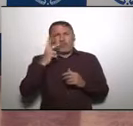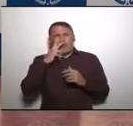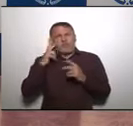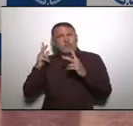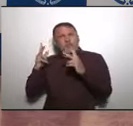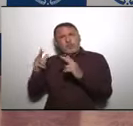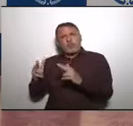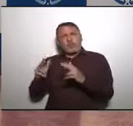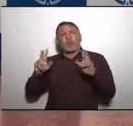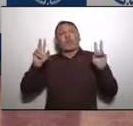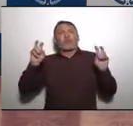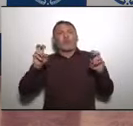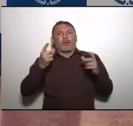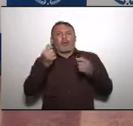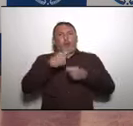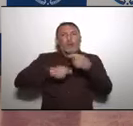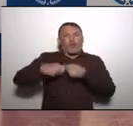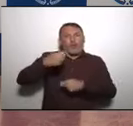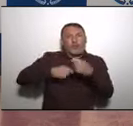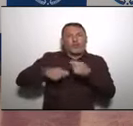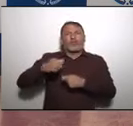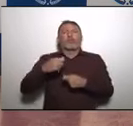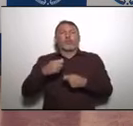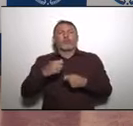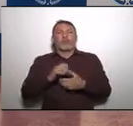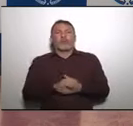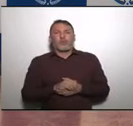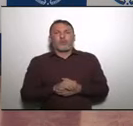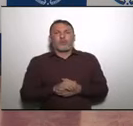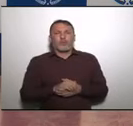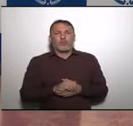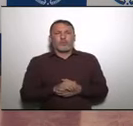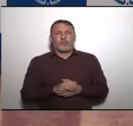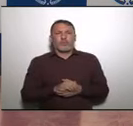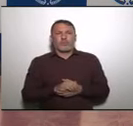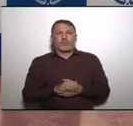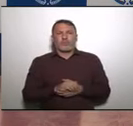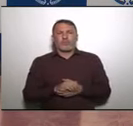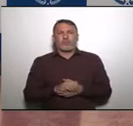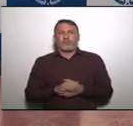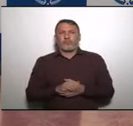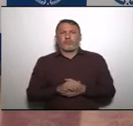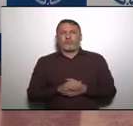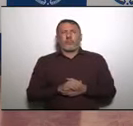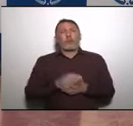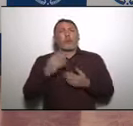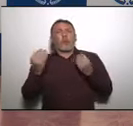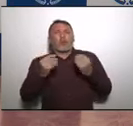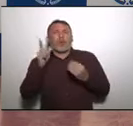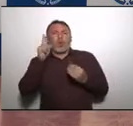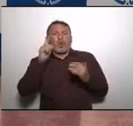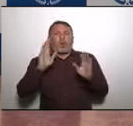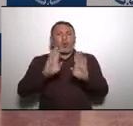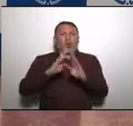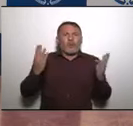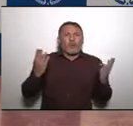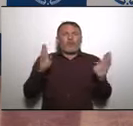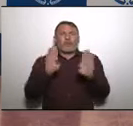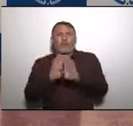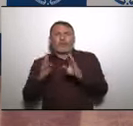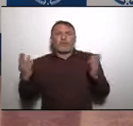da economia, né? A gente hoje publicou uma matéria, uma entrevista com o Joselino Sepulcro, da Ficomércio, e ele dizendo uma previsão de